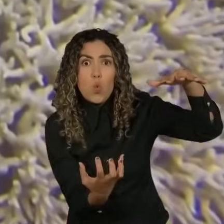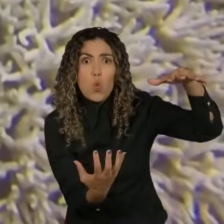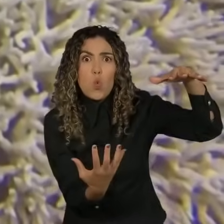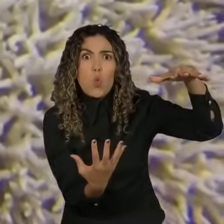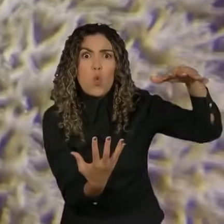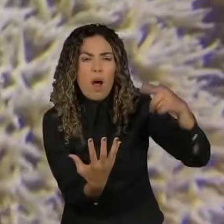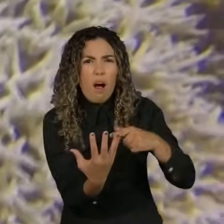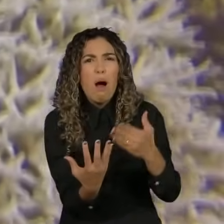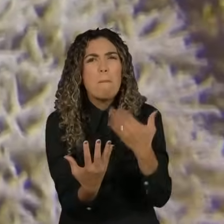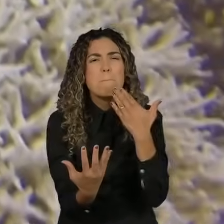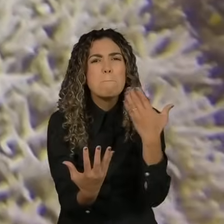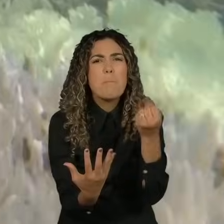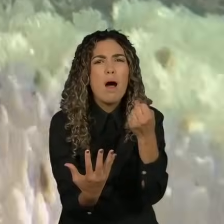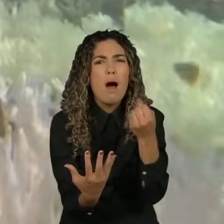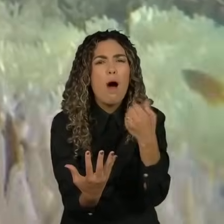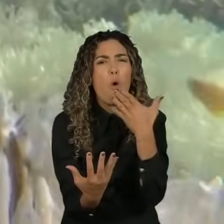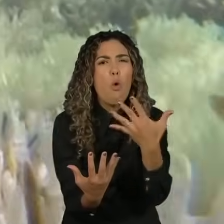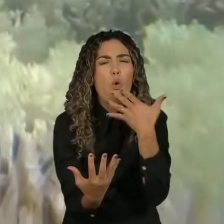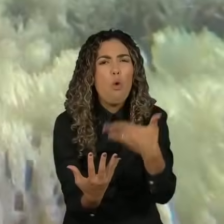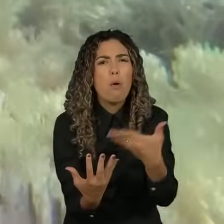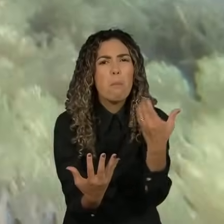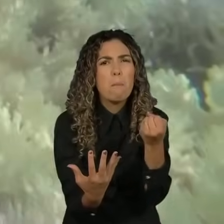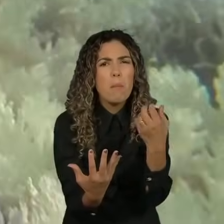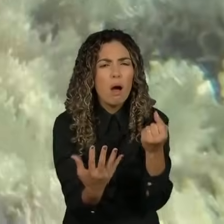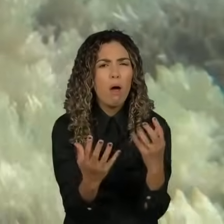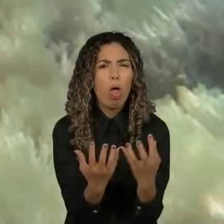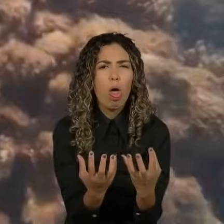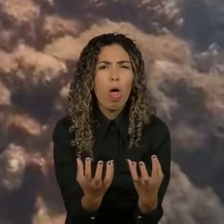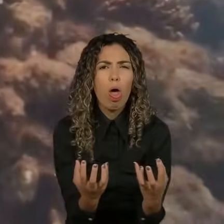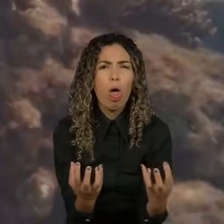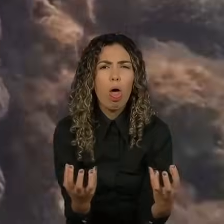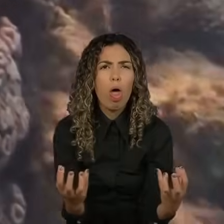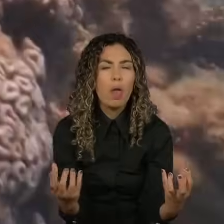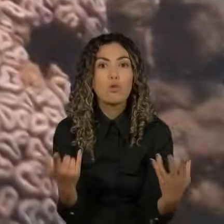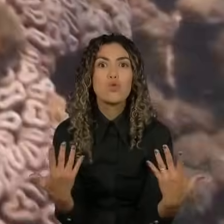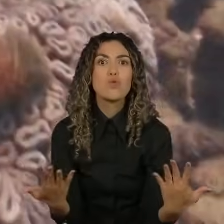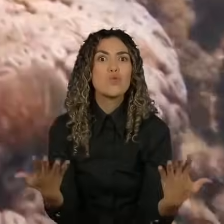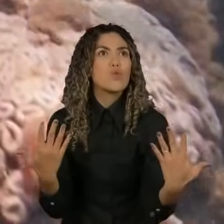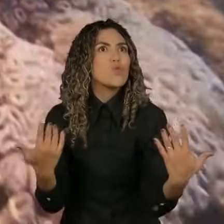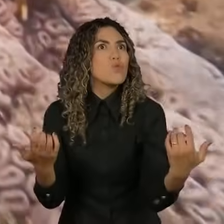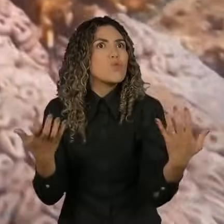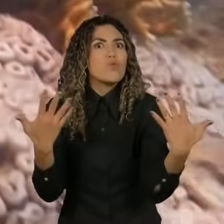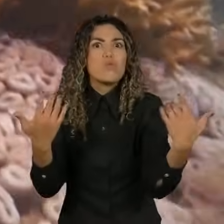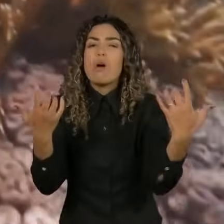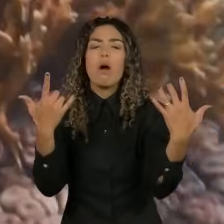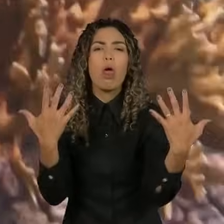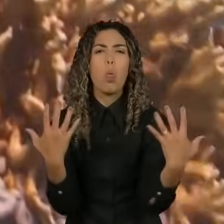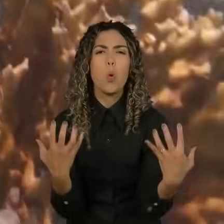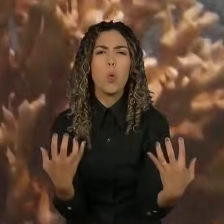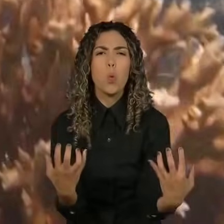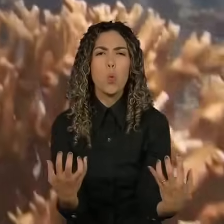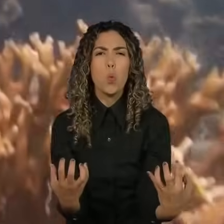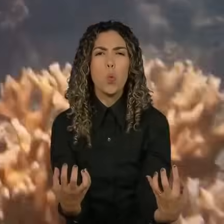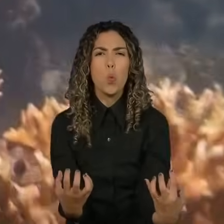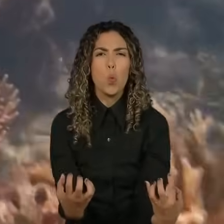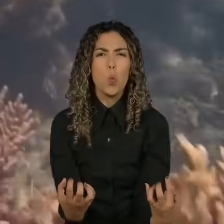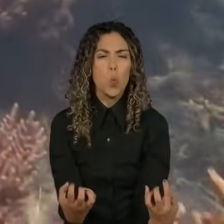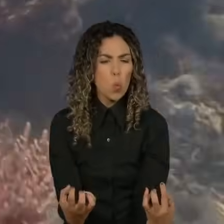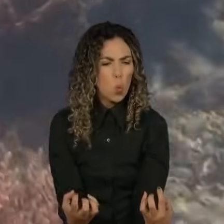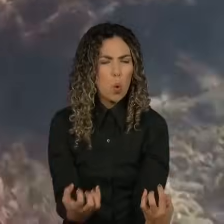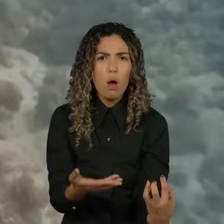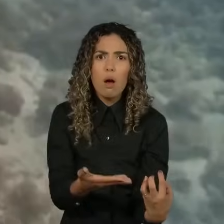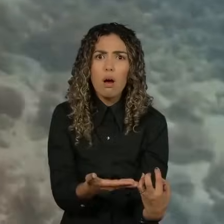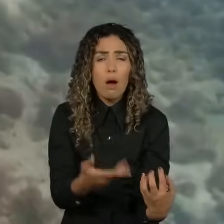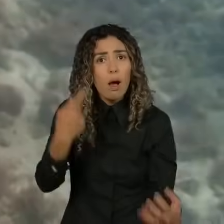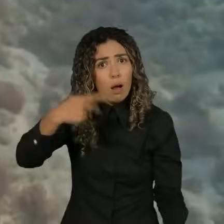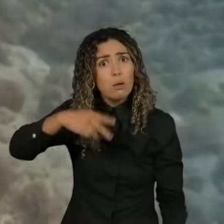anos e quanto muitos já morreram e não tem mais retorno. E isso eu estou falando principalmente aqui do Brasil, tá? E são seres tão sensíveis e tão